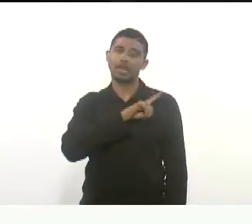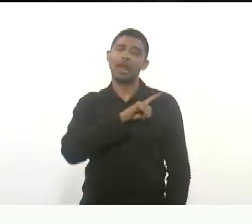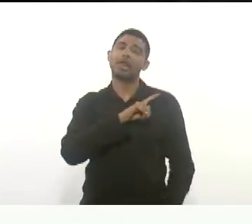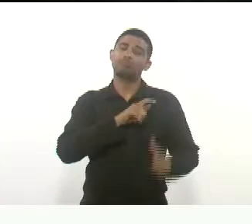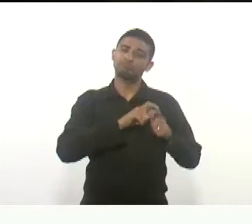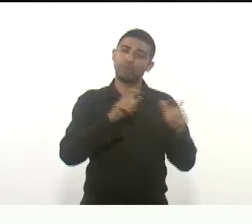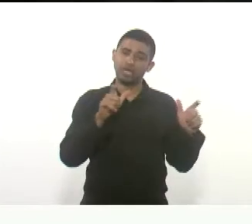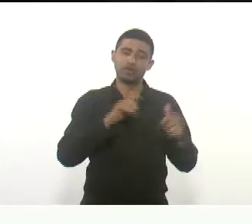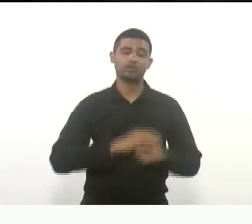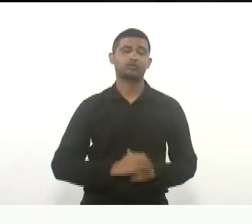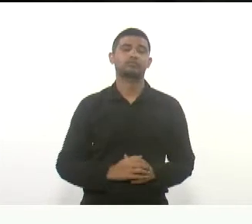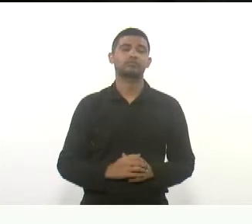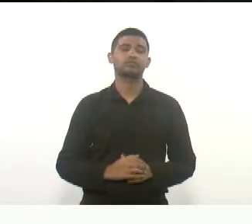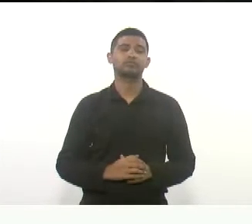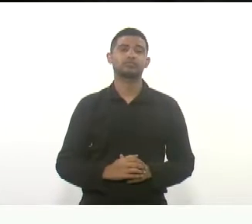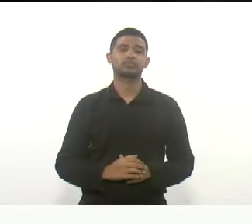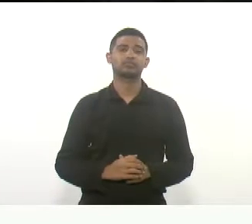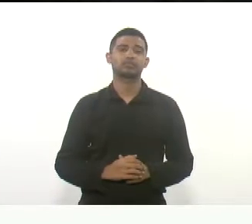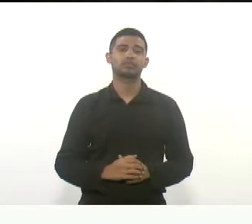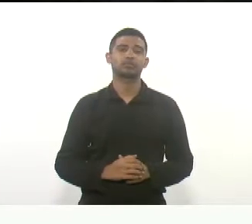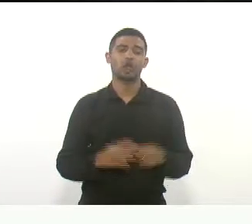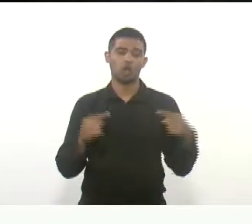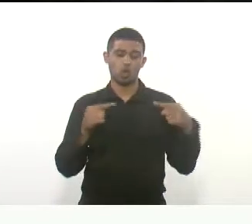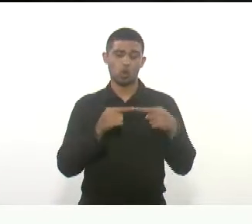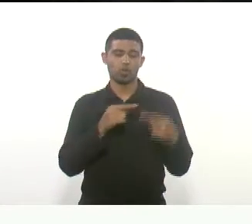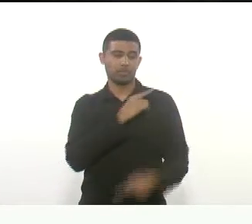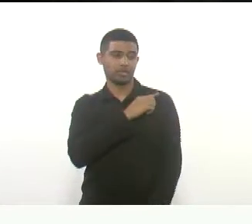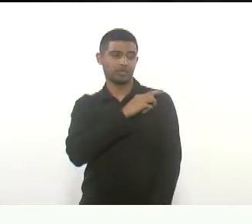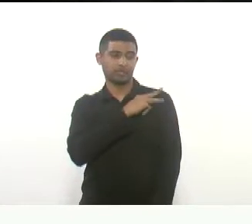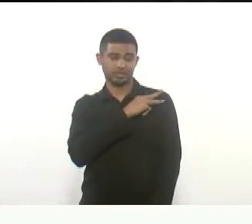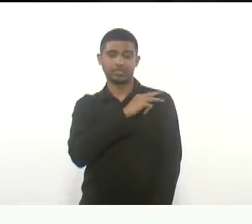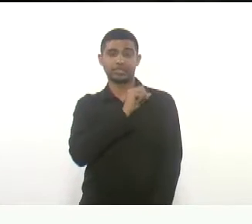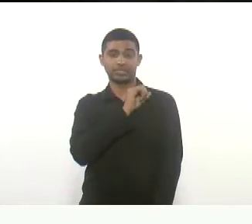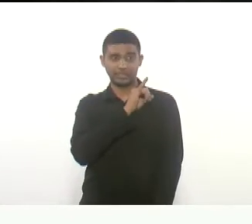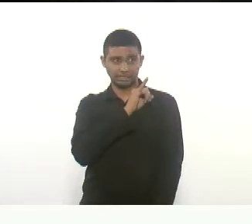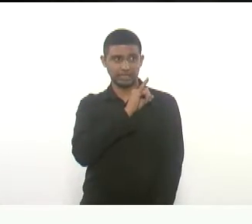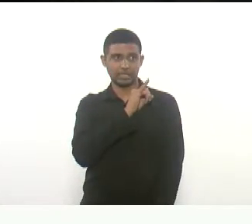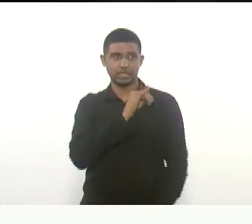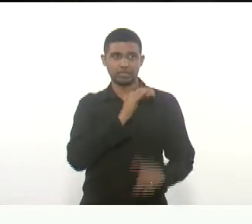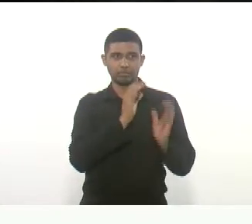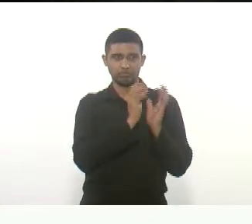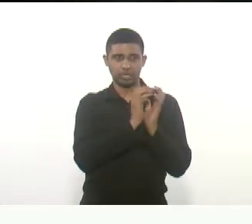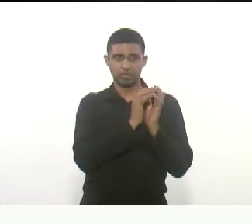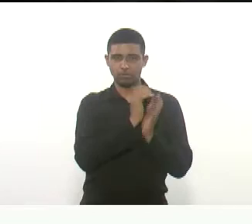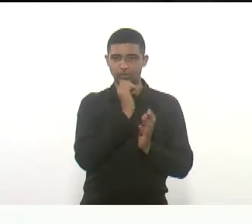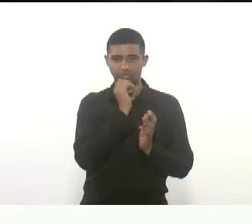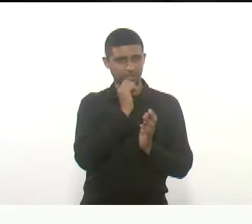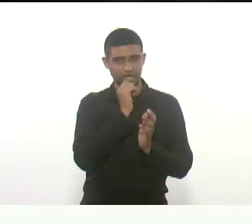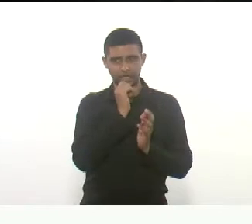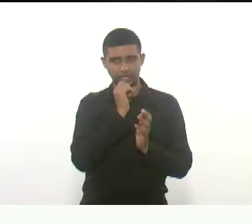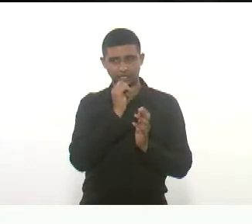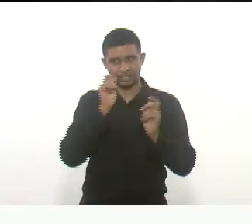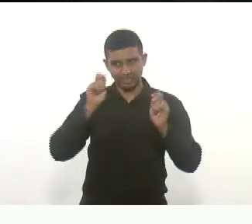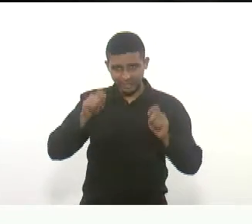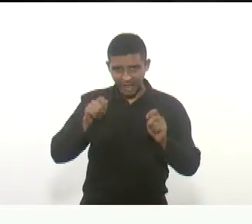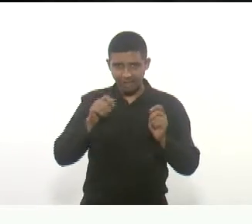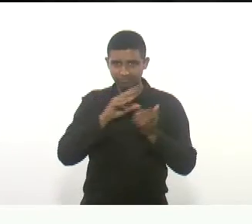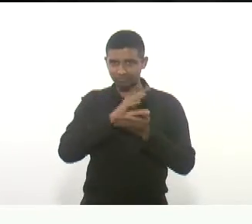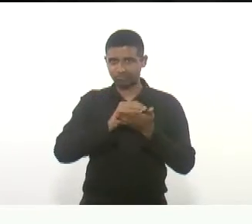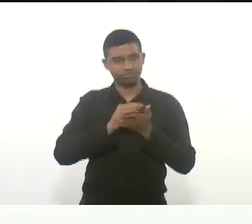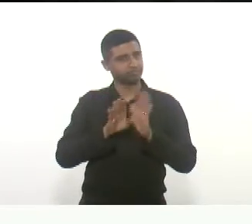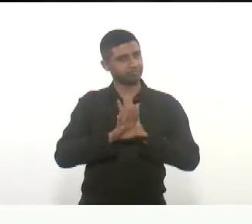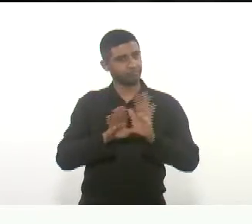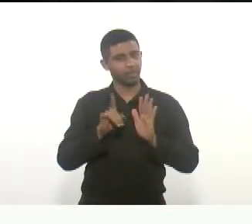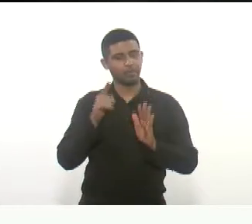maior. No caso do ensino médio, quando você tira Pernambuco, eu não posso dizer isso. No caso do Fundamental 2, tende a